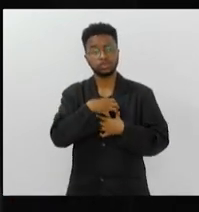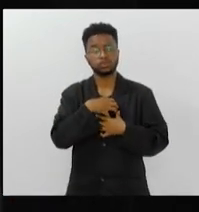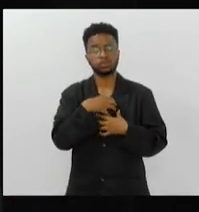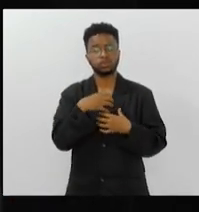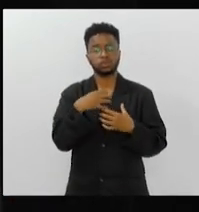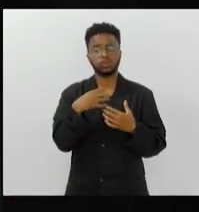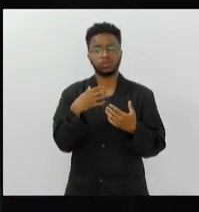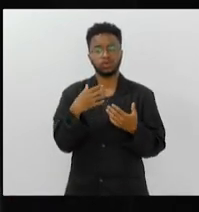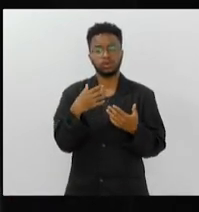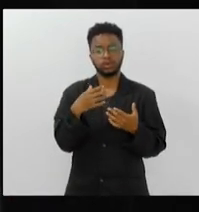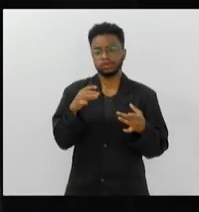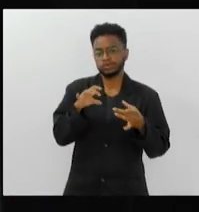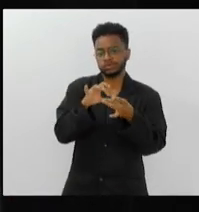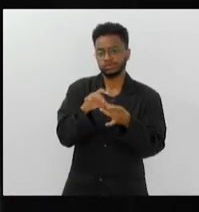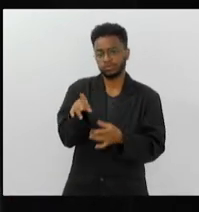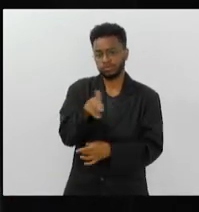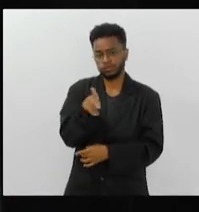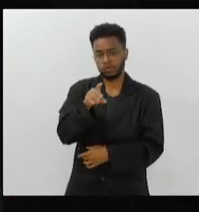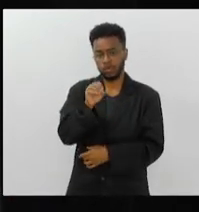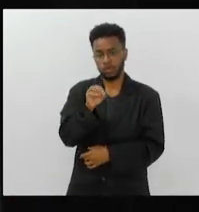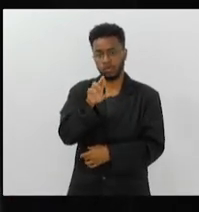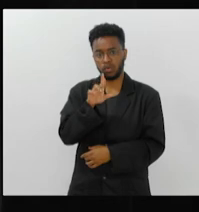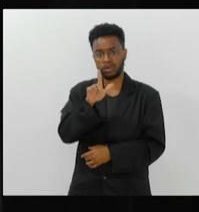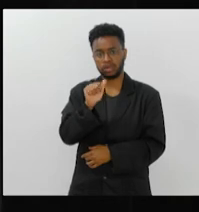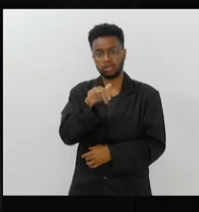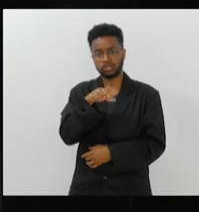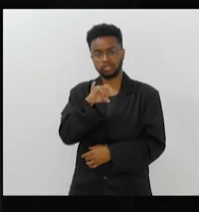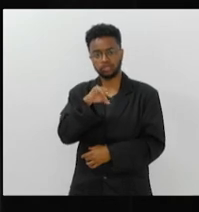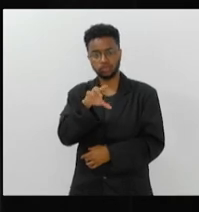diante do professor Orlandino é que ele